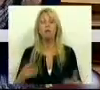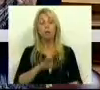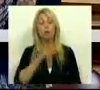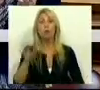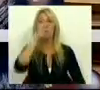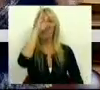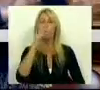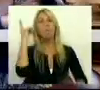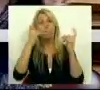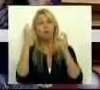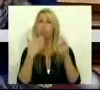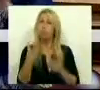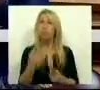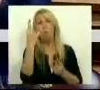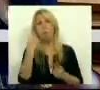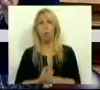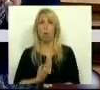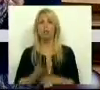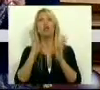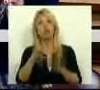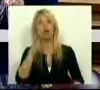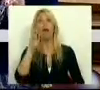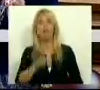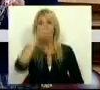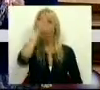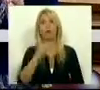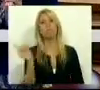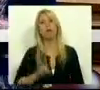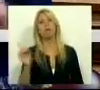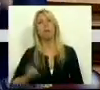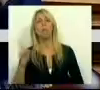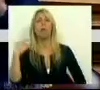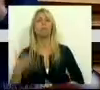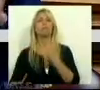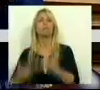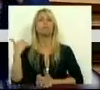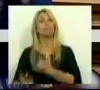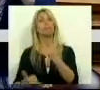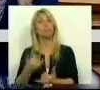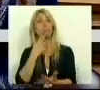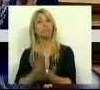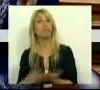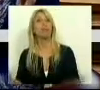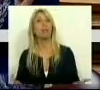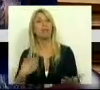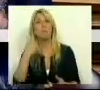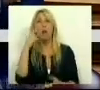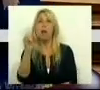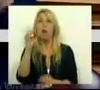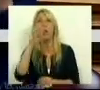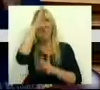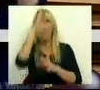pense por favor numa coisa, nós já vimos muitos governos a passar por nós, não é verdade, Sr. Primeiro-Ministro? Mas nunca, nunca se viu um governo